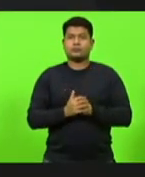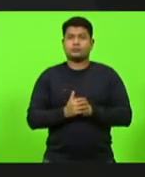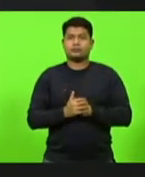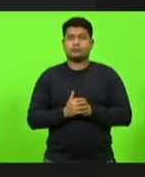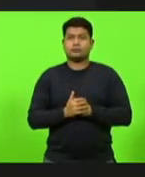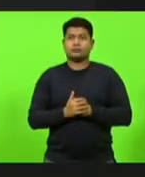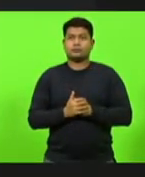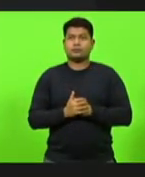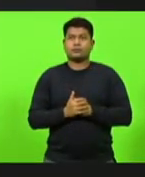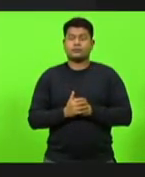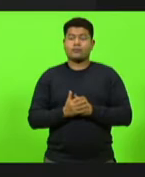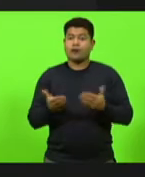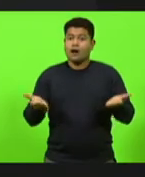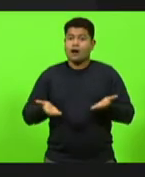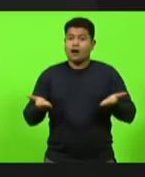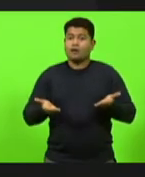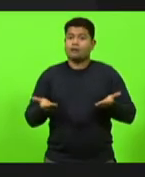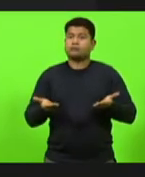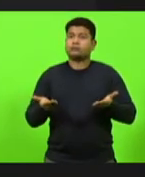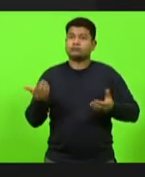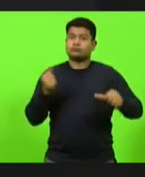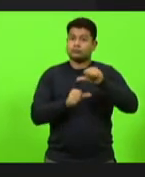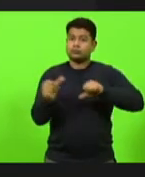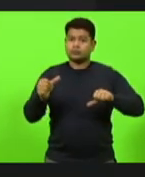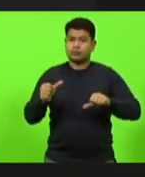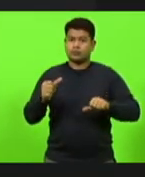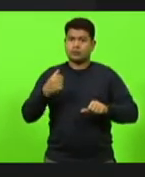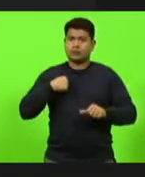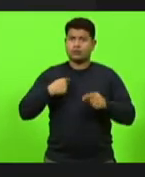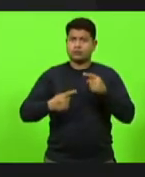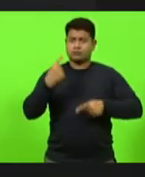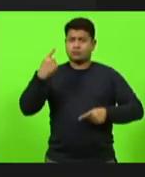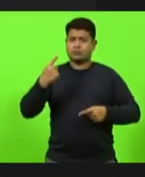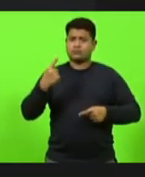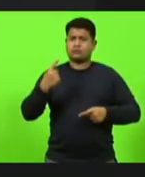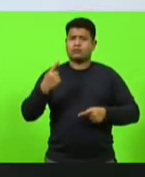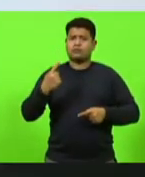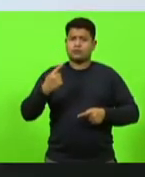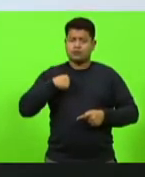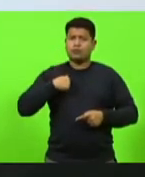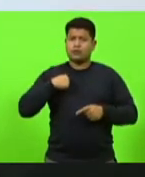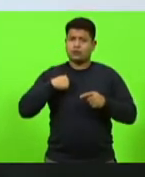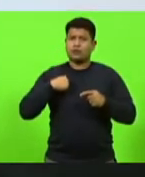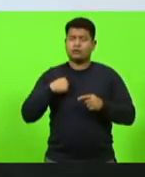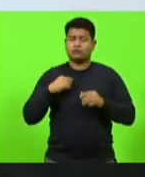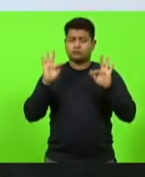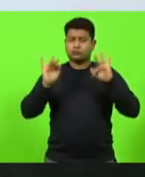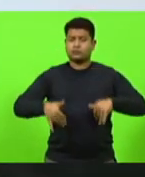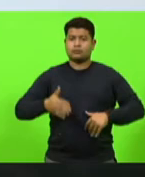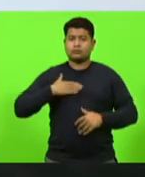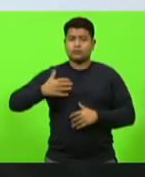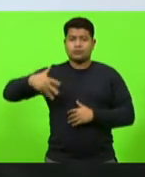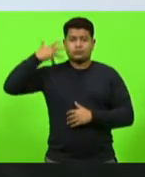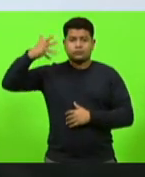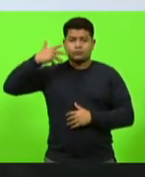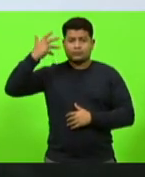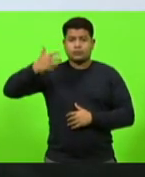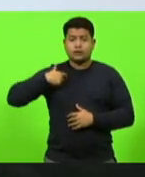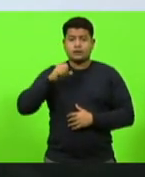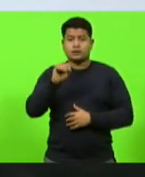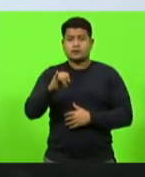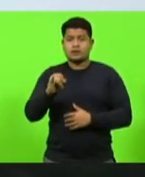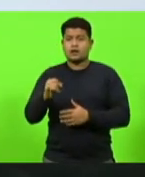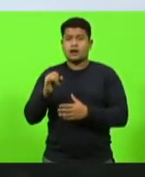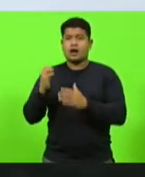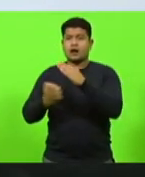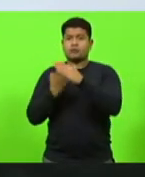Não, mas peraí, agora mudou o jogo para mim? Não, né? Eu vou concluir minha fala. Se a empresa ficar devendo, o Estado